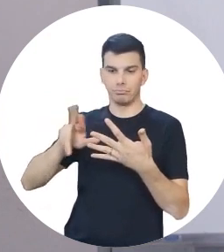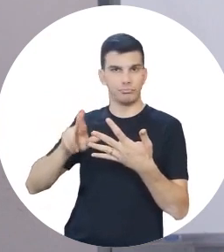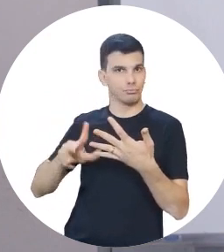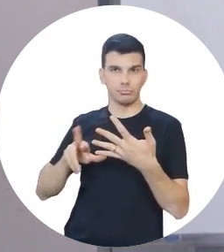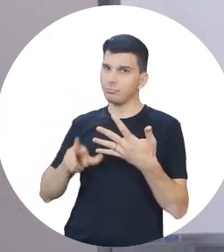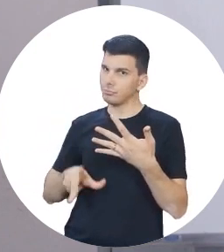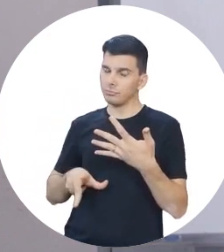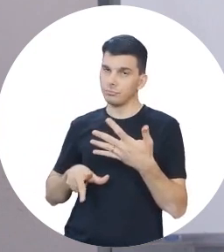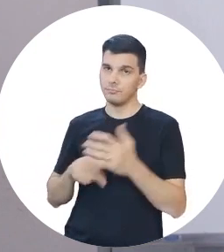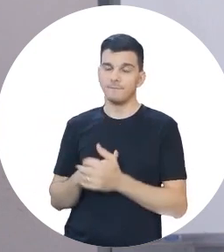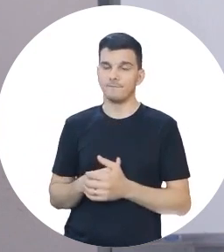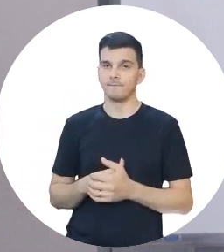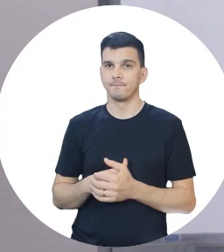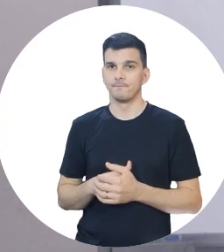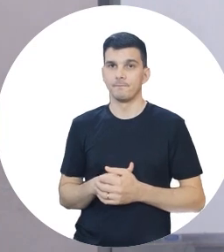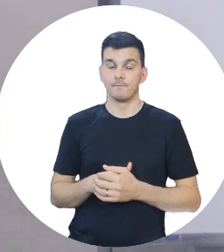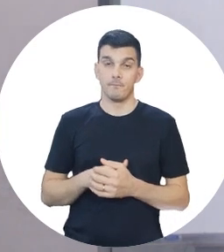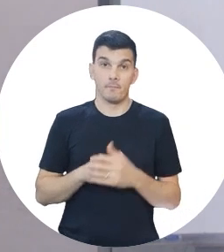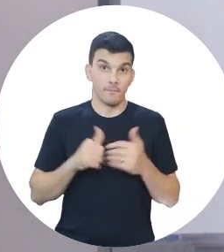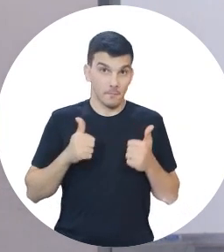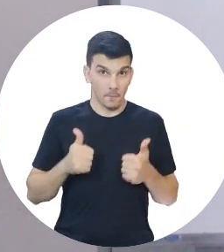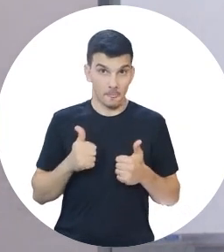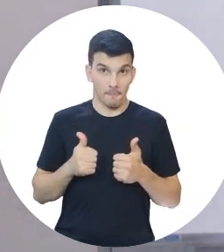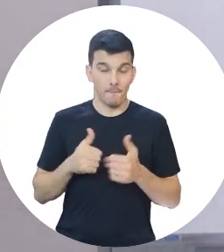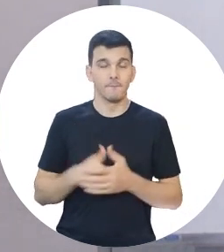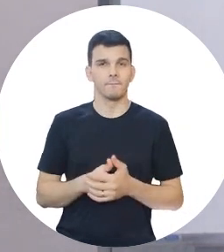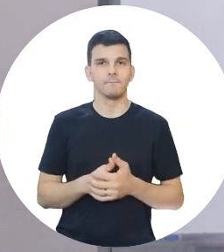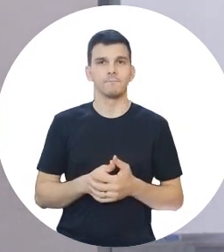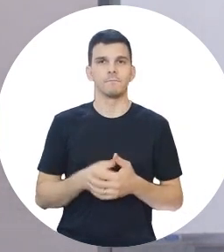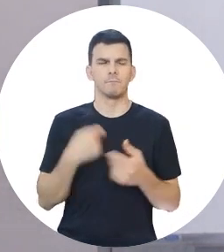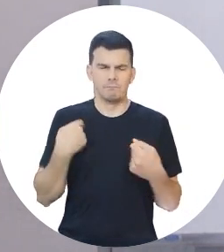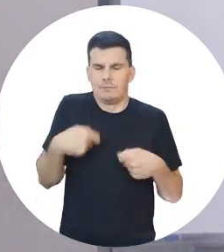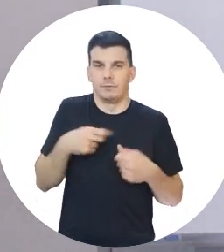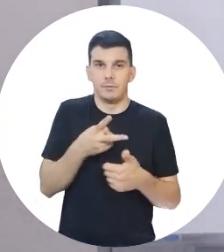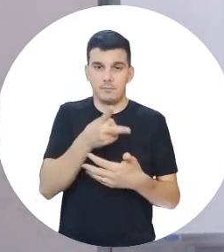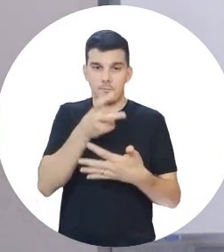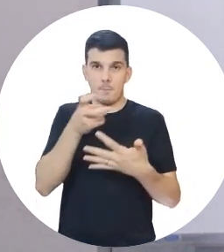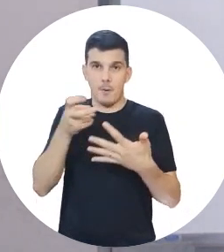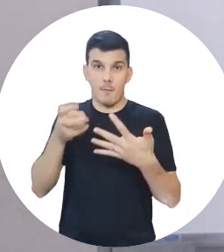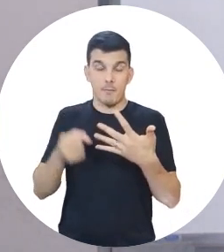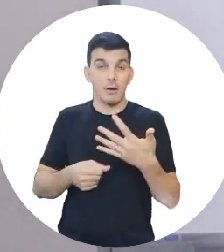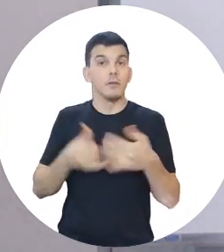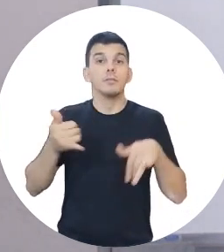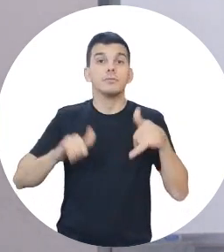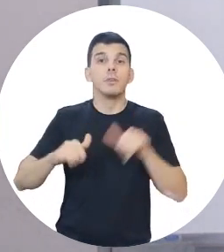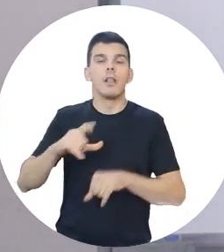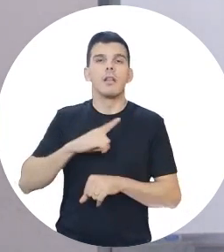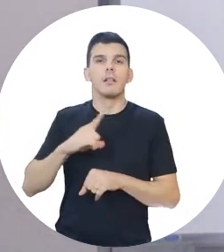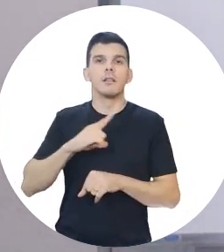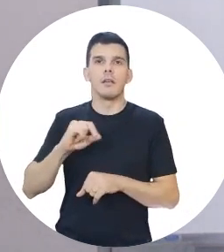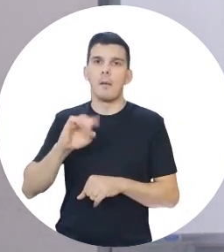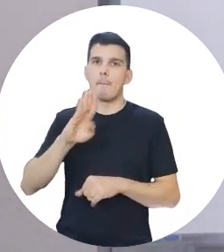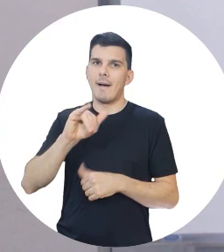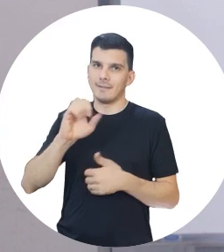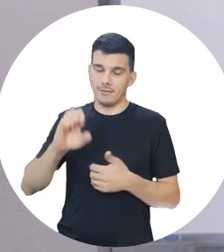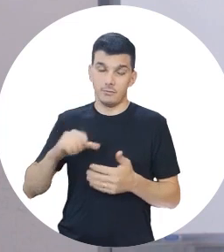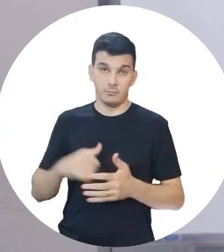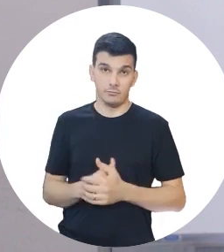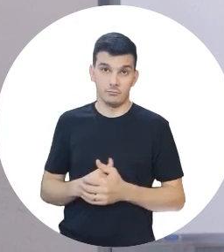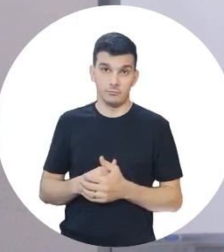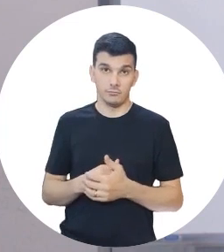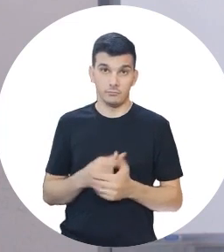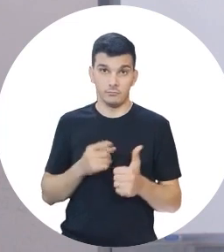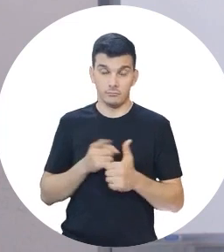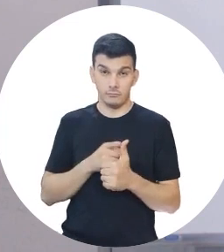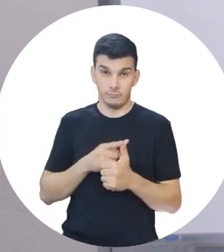tem OH no final para a gente terminar. Certo? Então, você tem que identificar aquela substância que tem caráter básico.